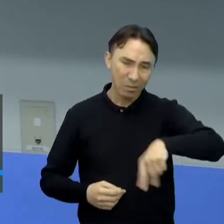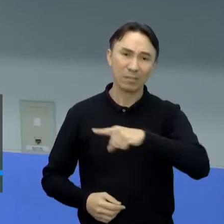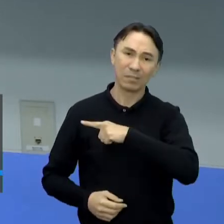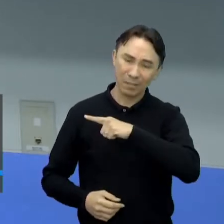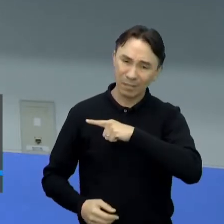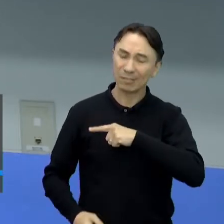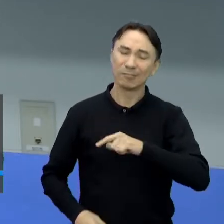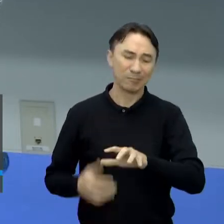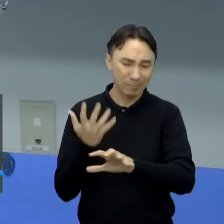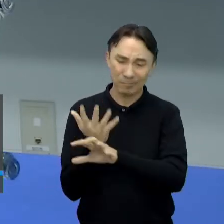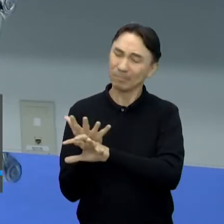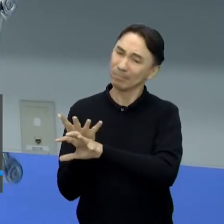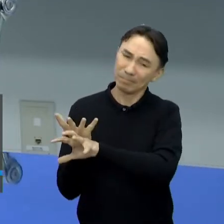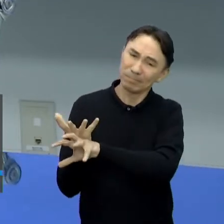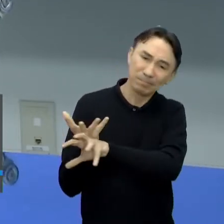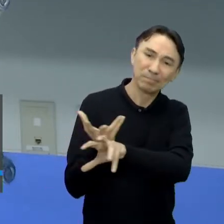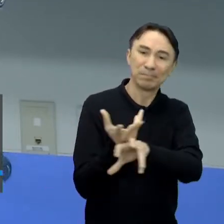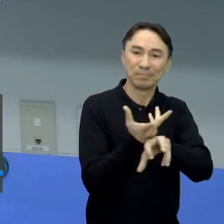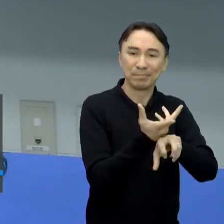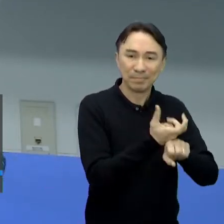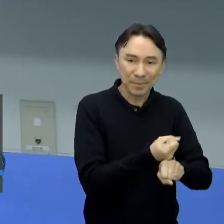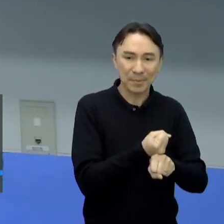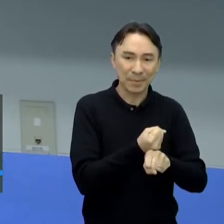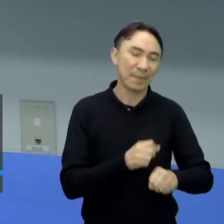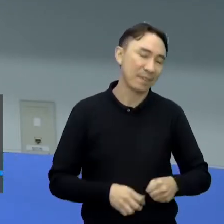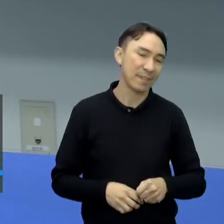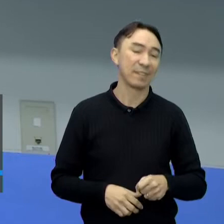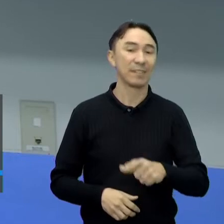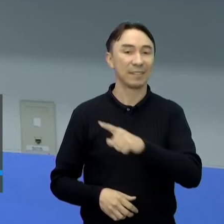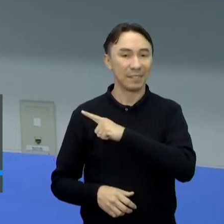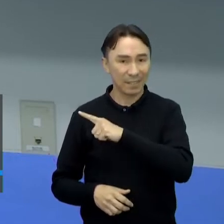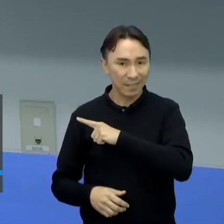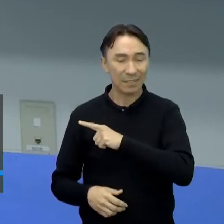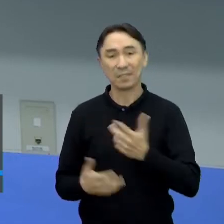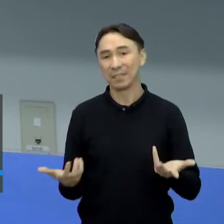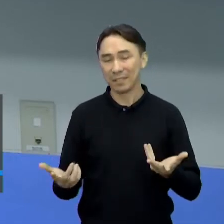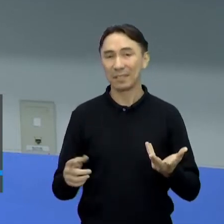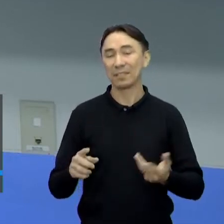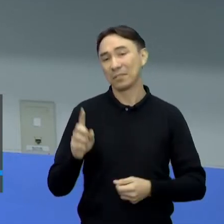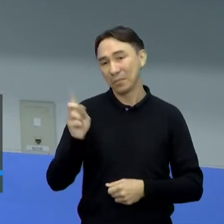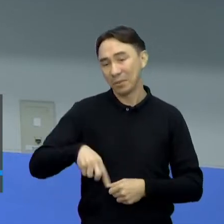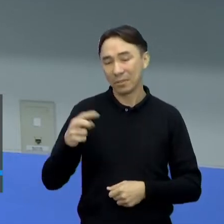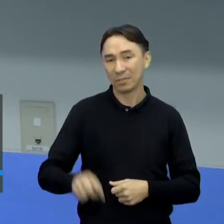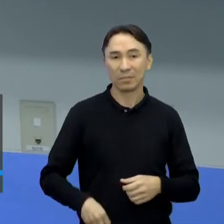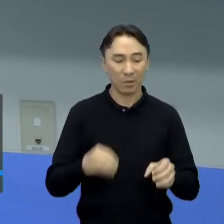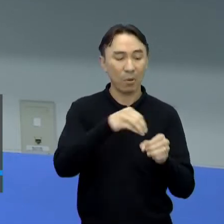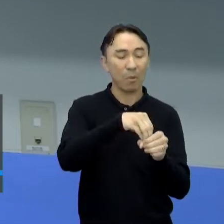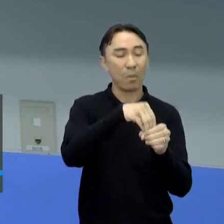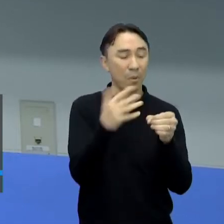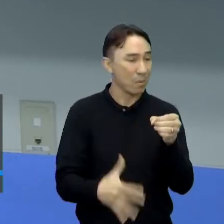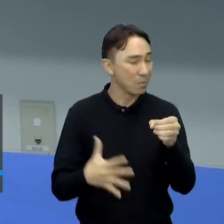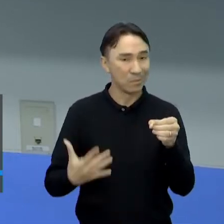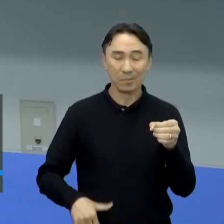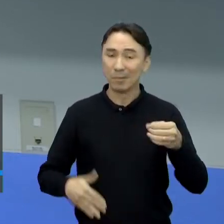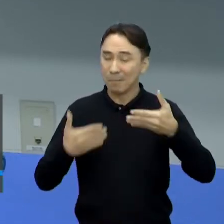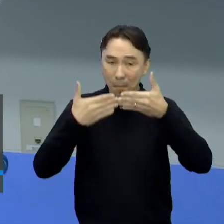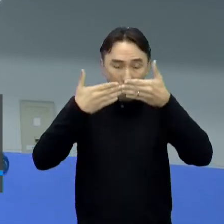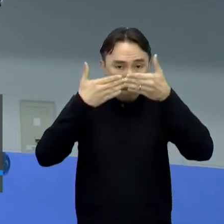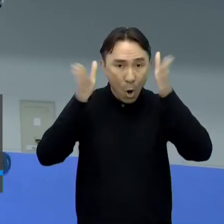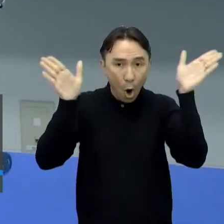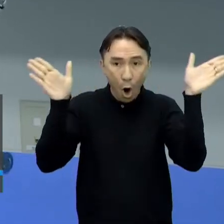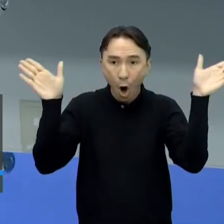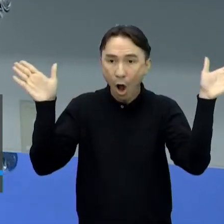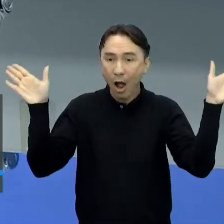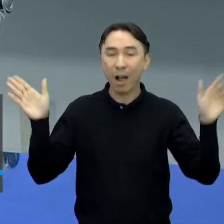multidisciplinar, ampliando aqui a abrangência do conteúdo. É super importante também